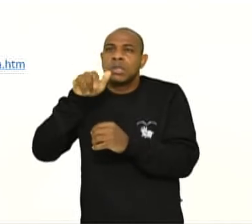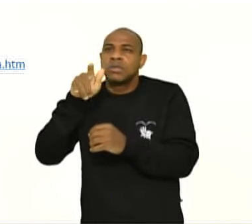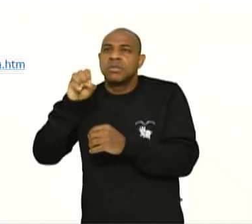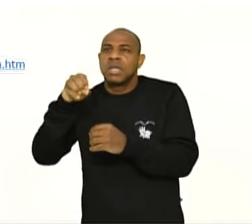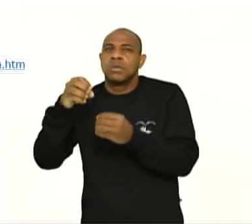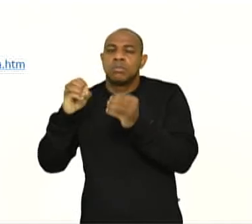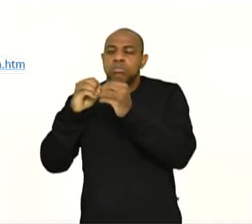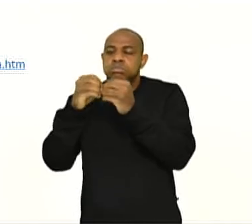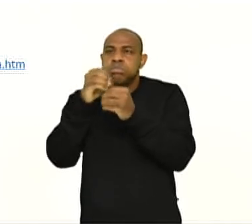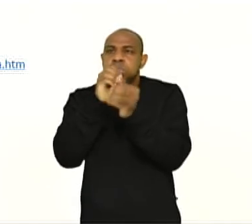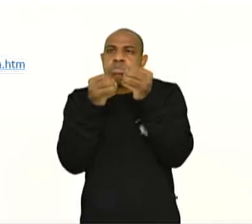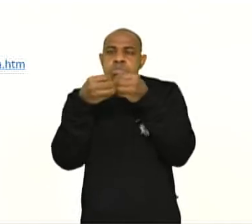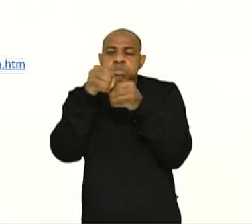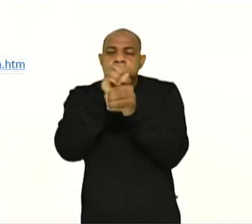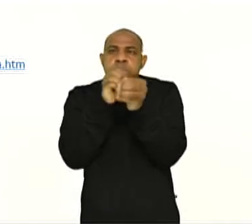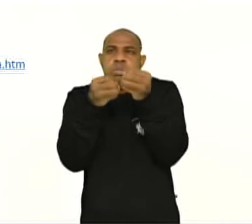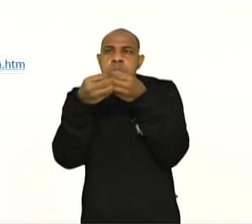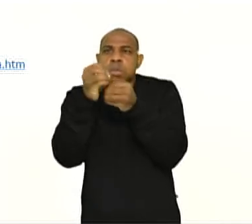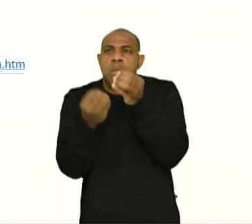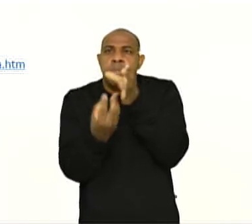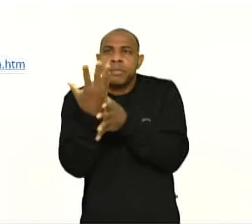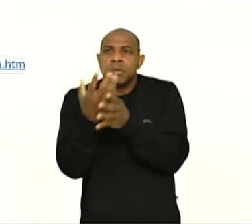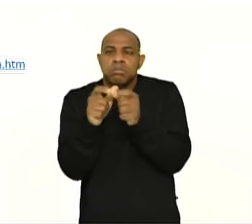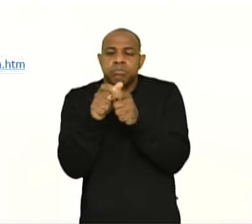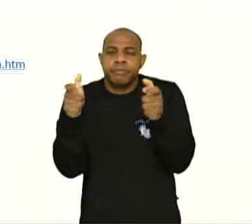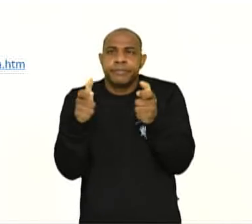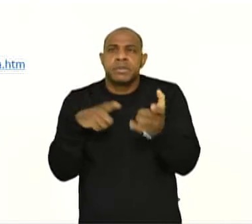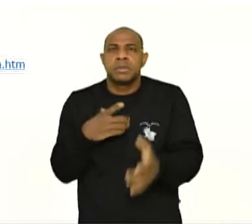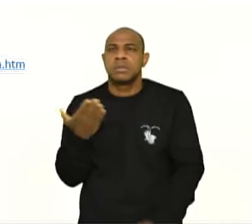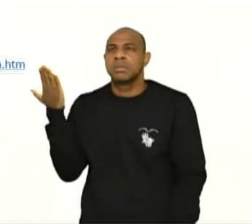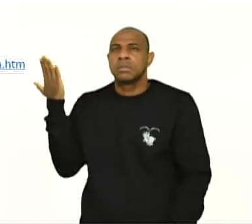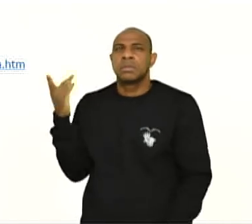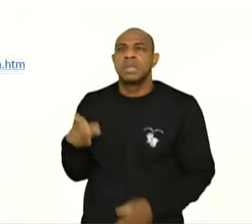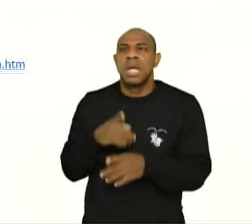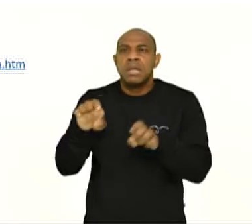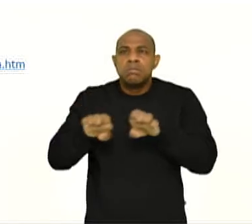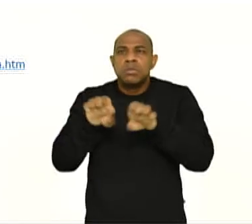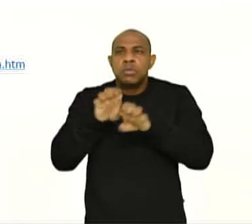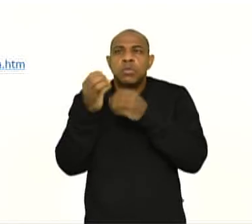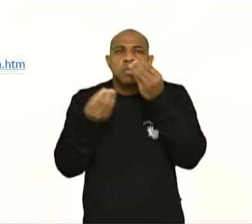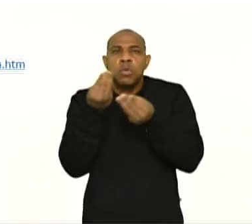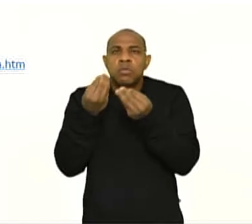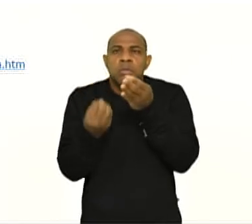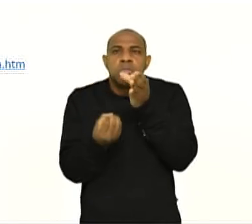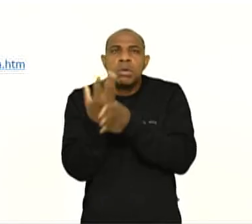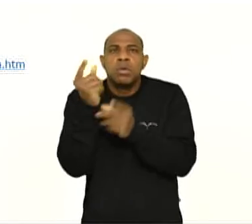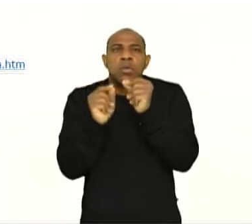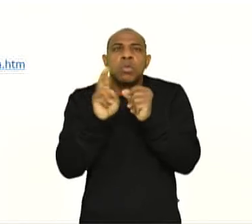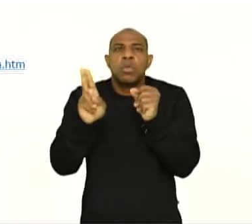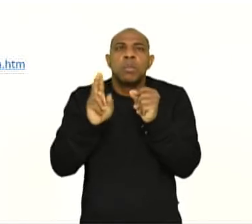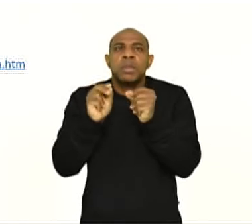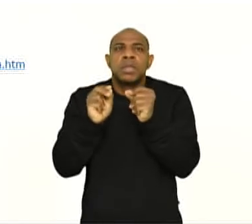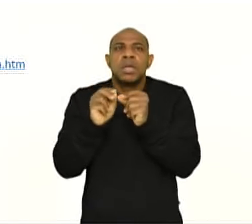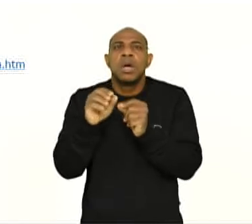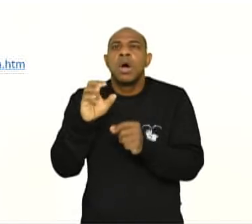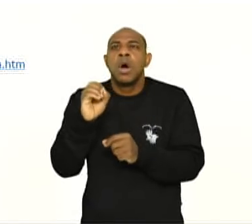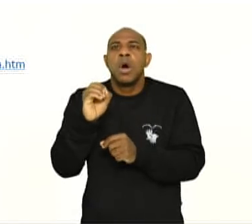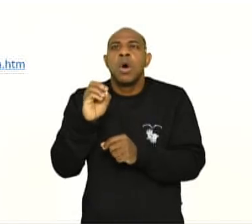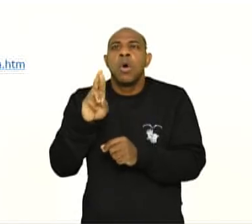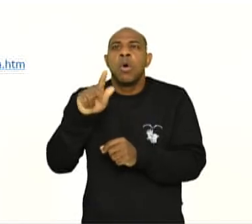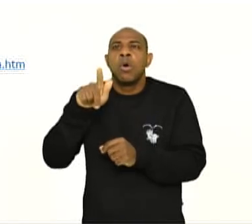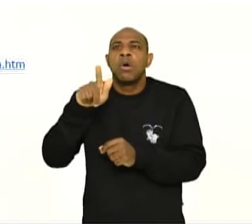se combinar, formando estruturas maiores, né? E essas estruturas, elas vão formar os chamados organoides,